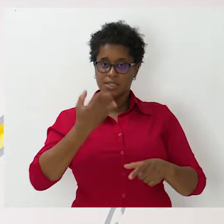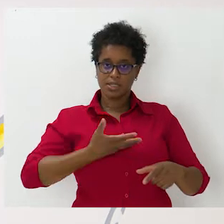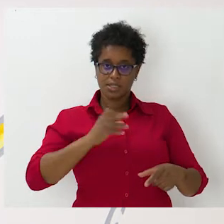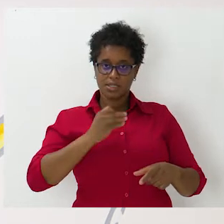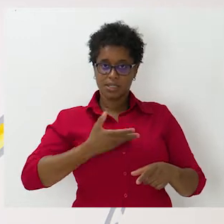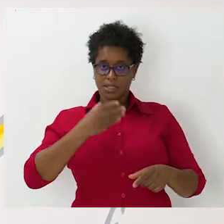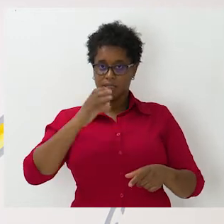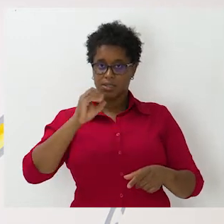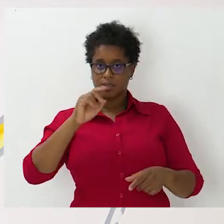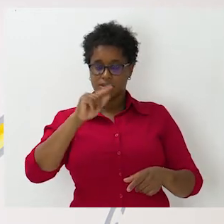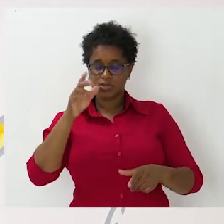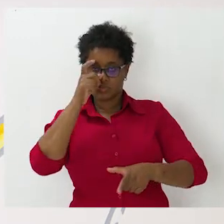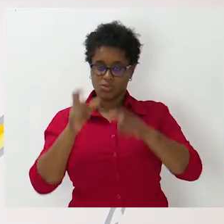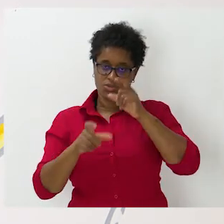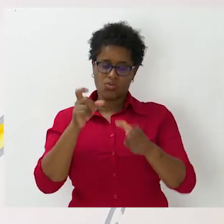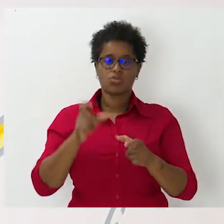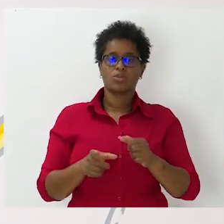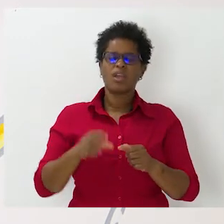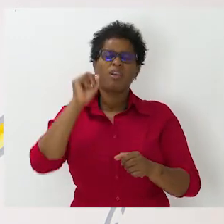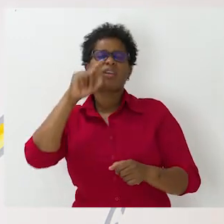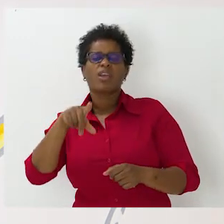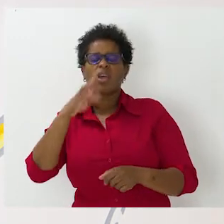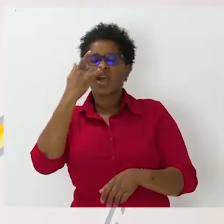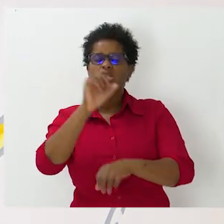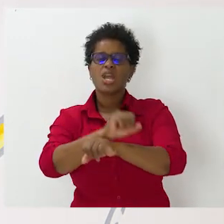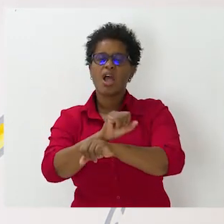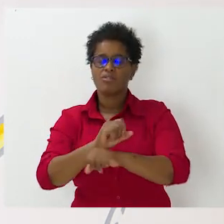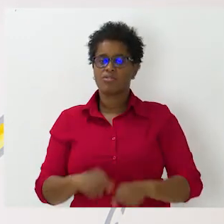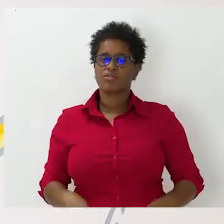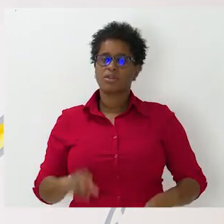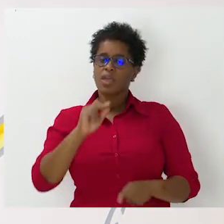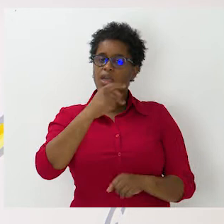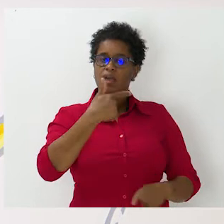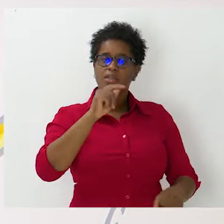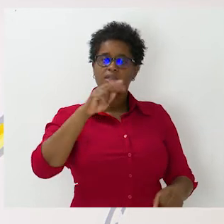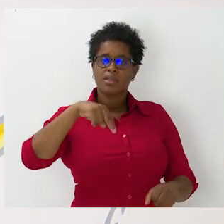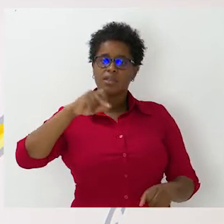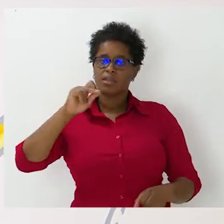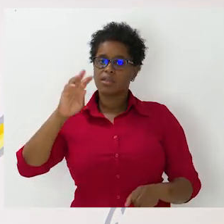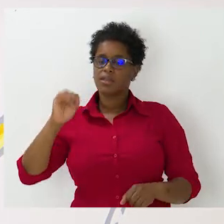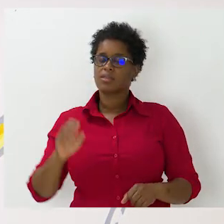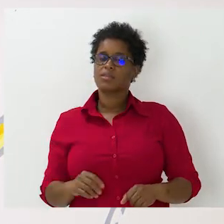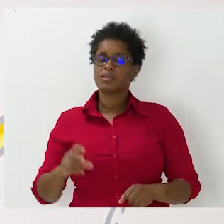cidadãos. Quem eram os escravos em Atenas?